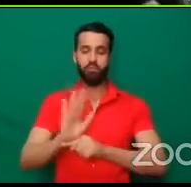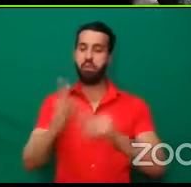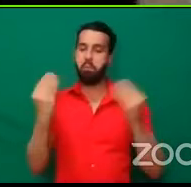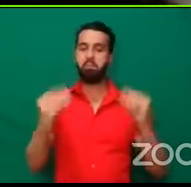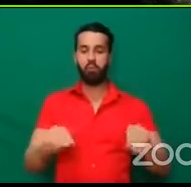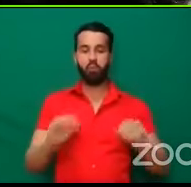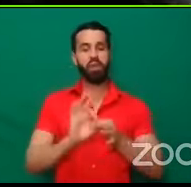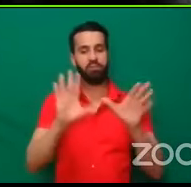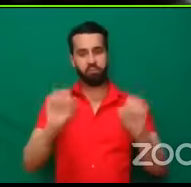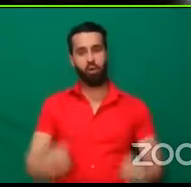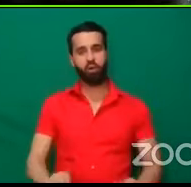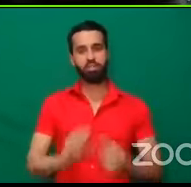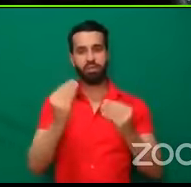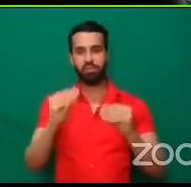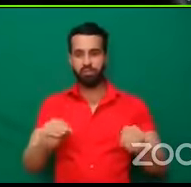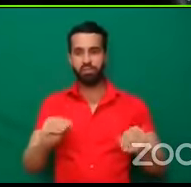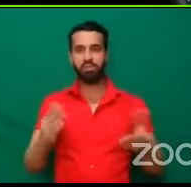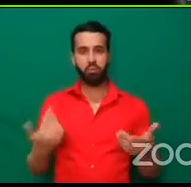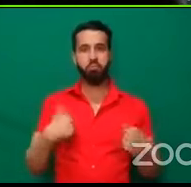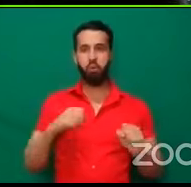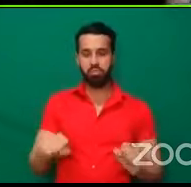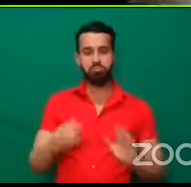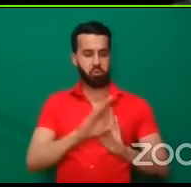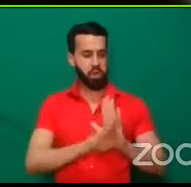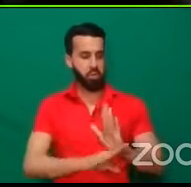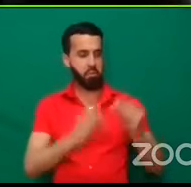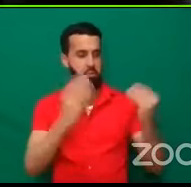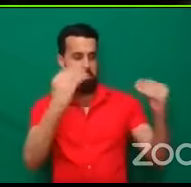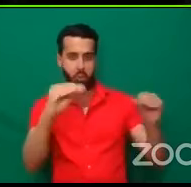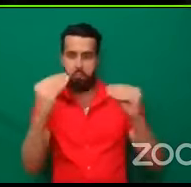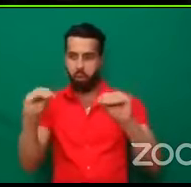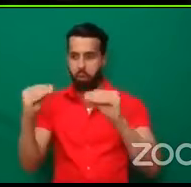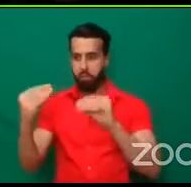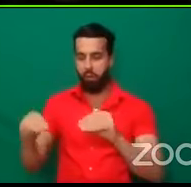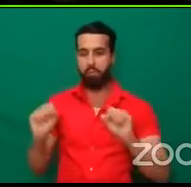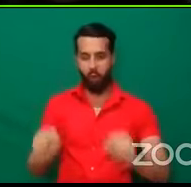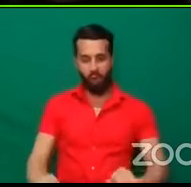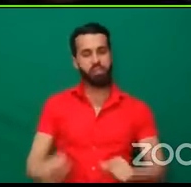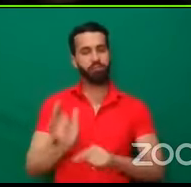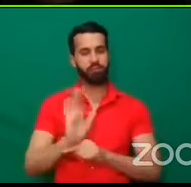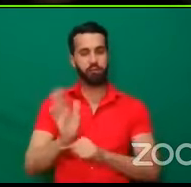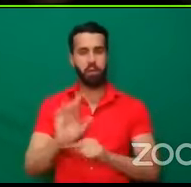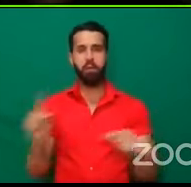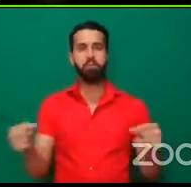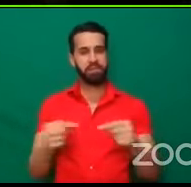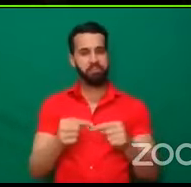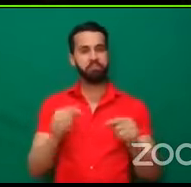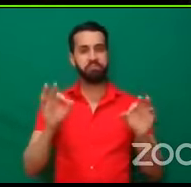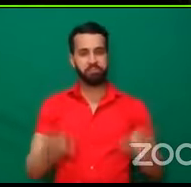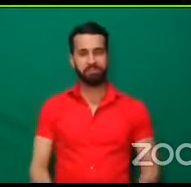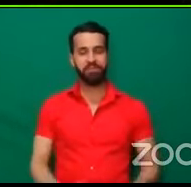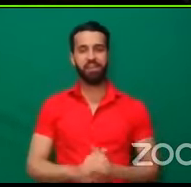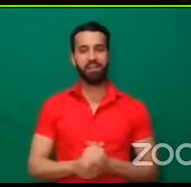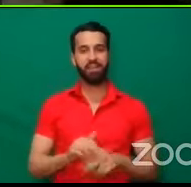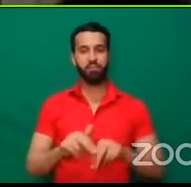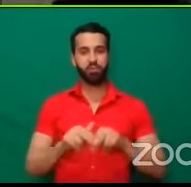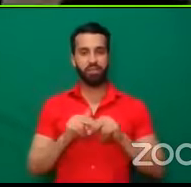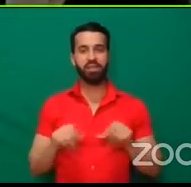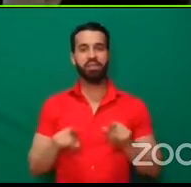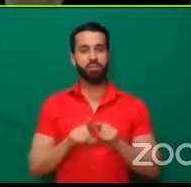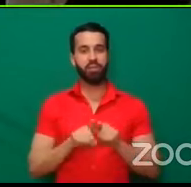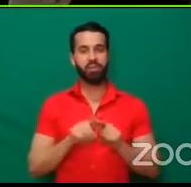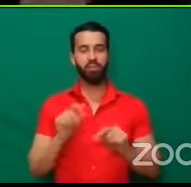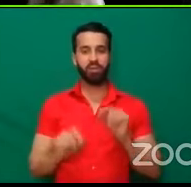teus trabalhos, na trilha sonora do programa, né? Então eu Fantástico. acabo usando, né? Então eu usei ali